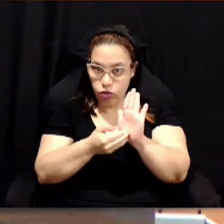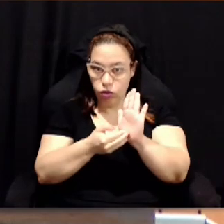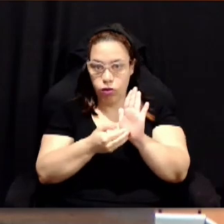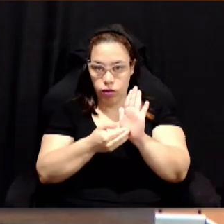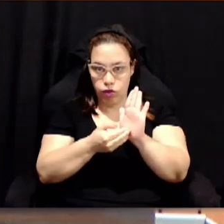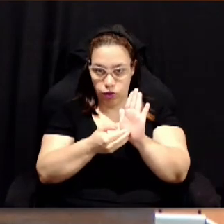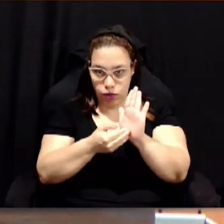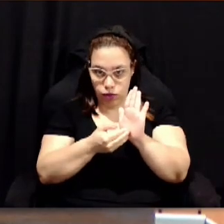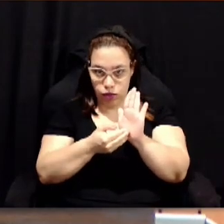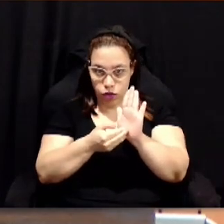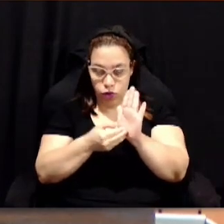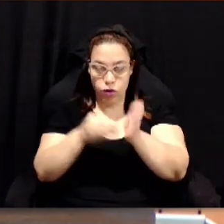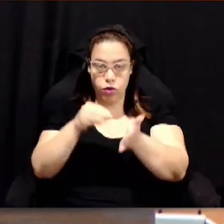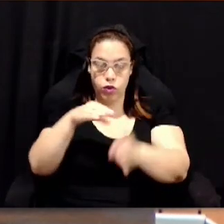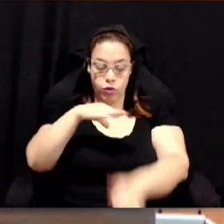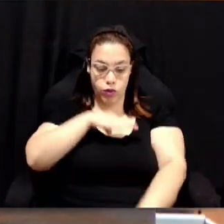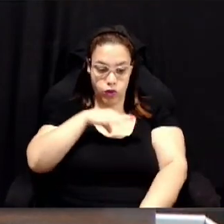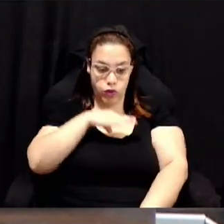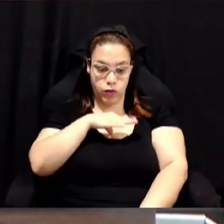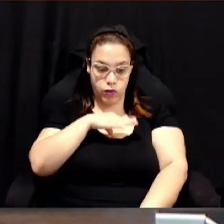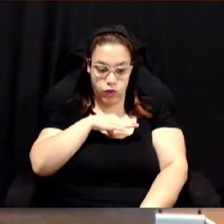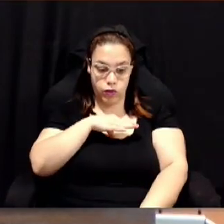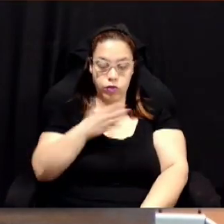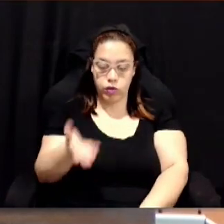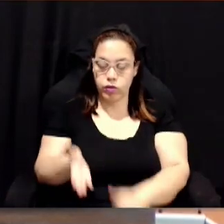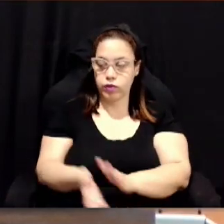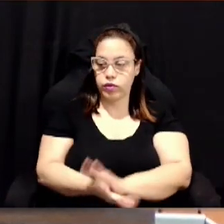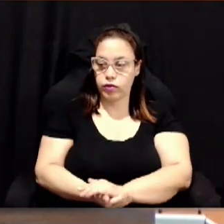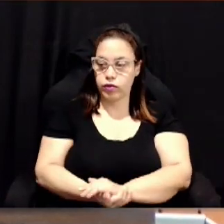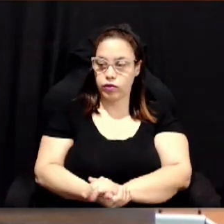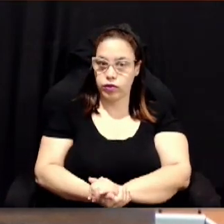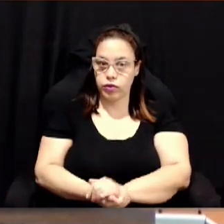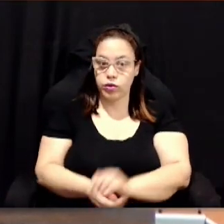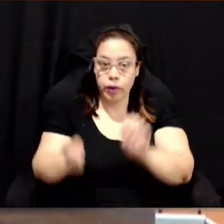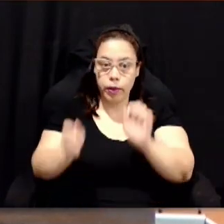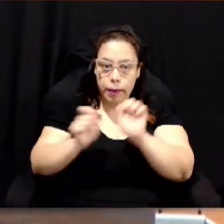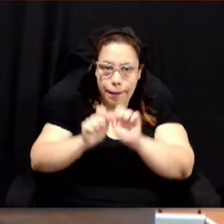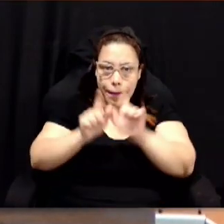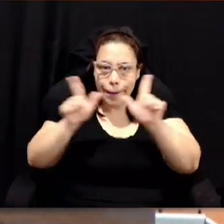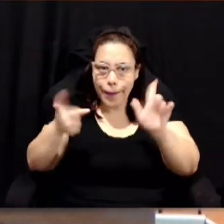do município, para que ela seja visível a todos,